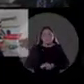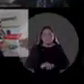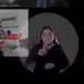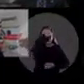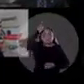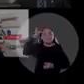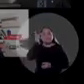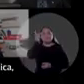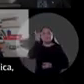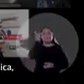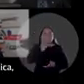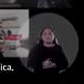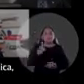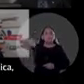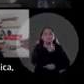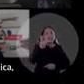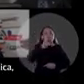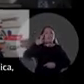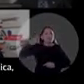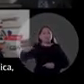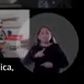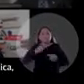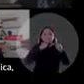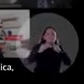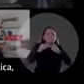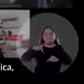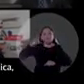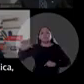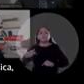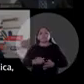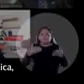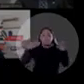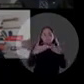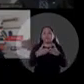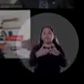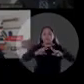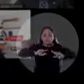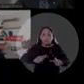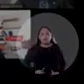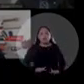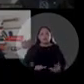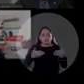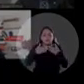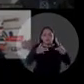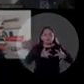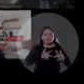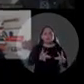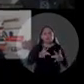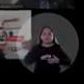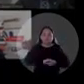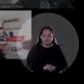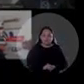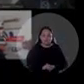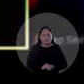das pessoas. Isso não é mais política, não tem nada a ver com política. É uma questão humanitária, é uma questão de